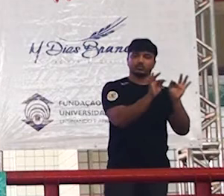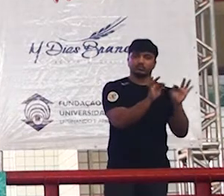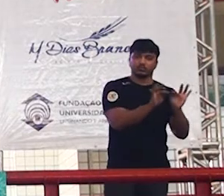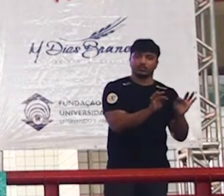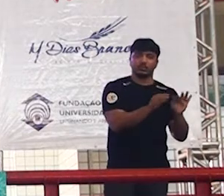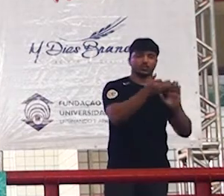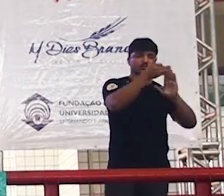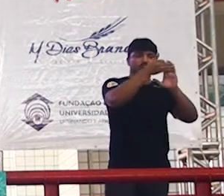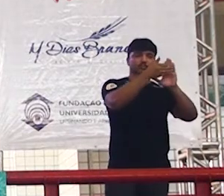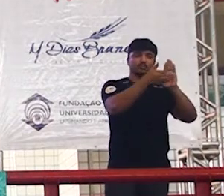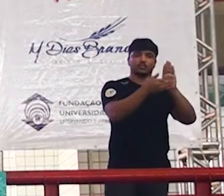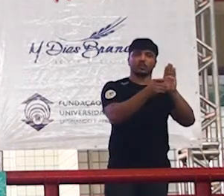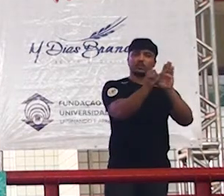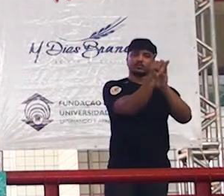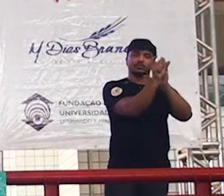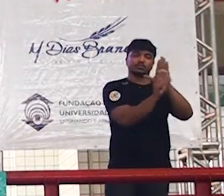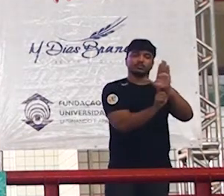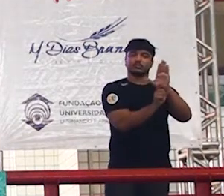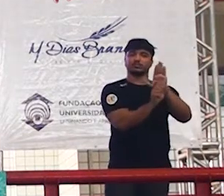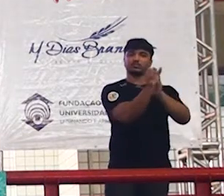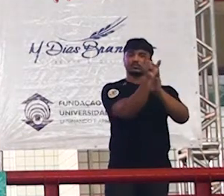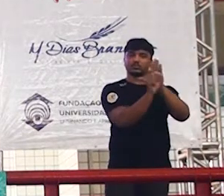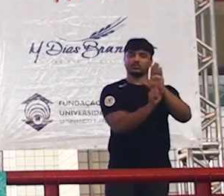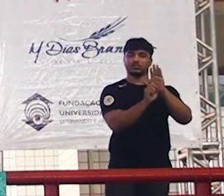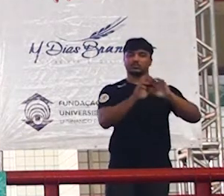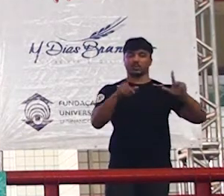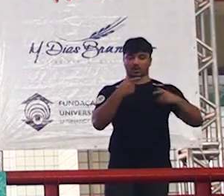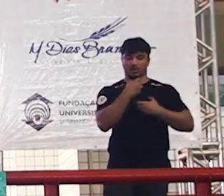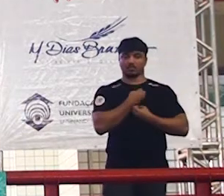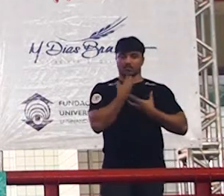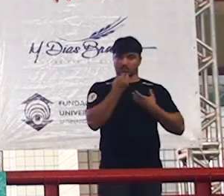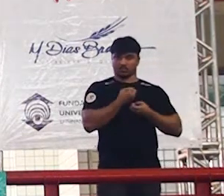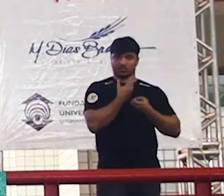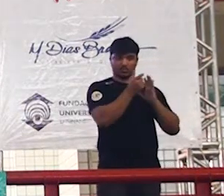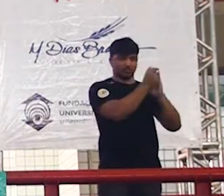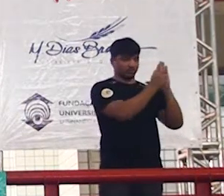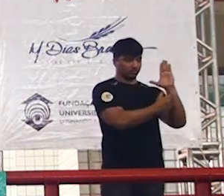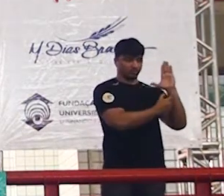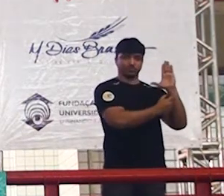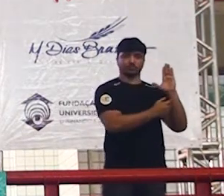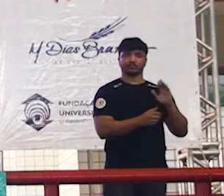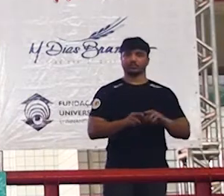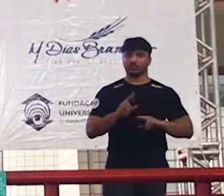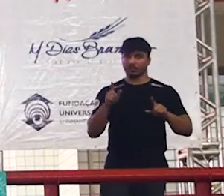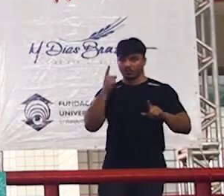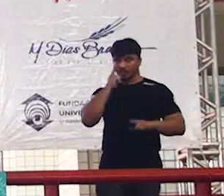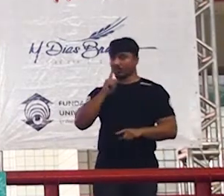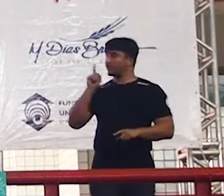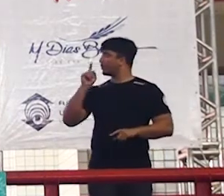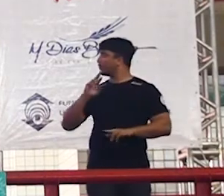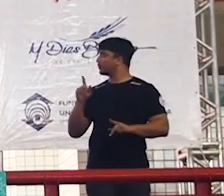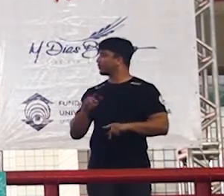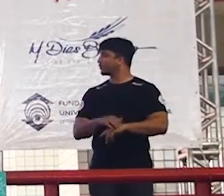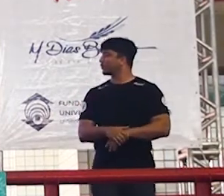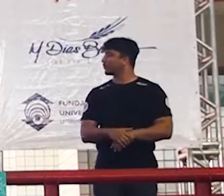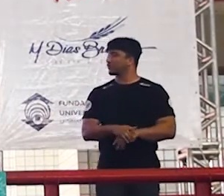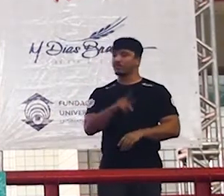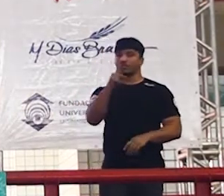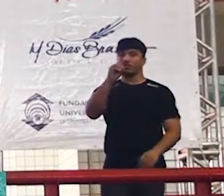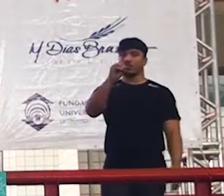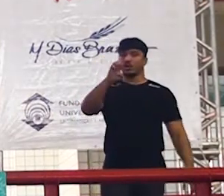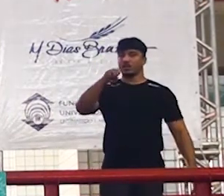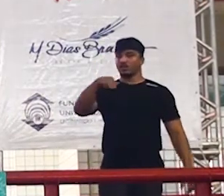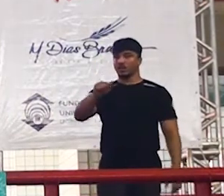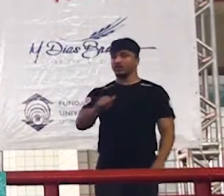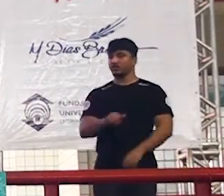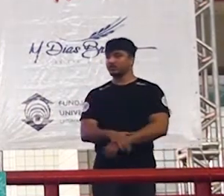a estrofe. Então isso aqui é um texto poético, é um poema. Isso